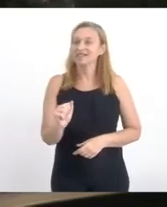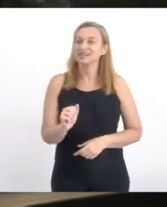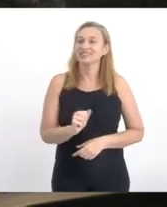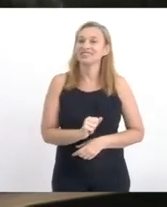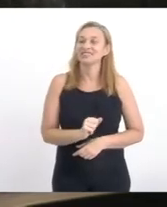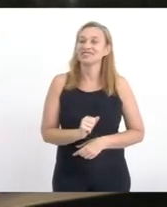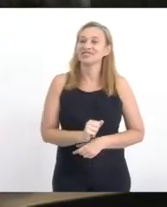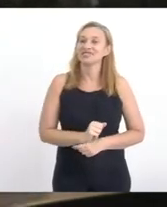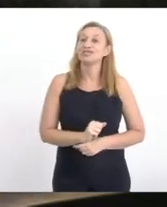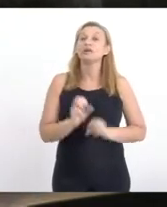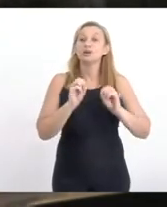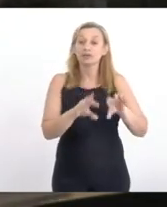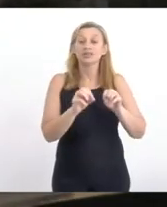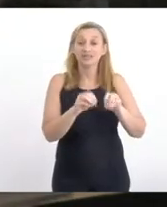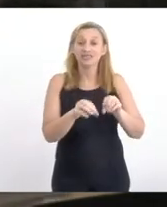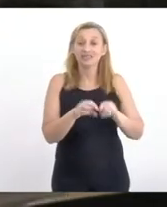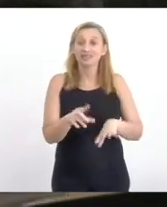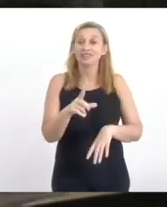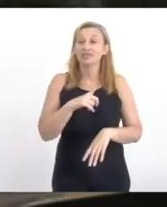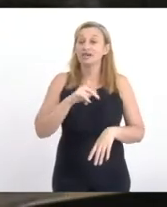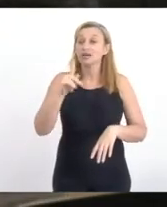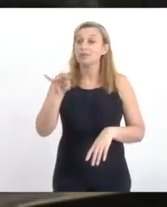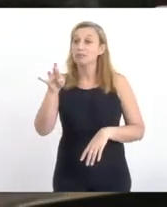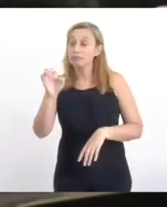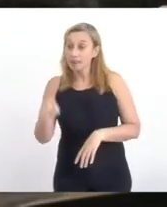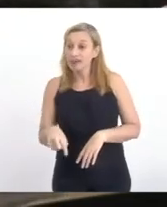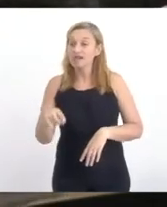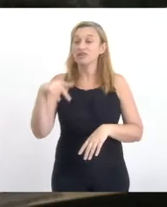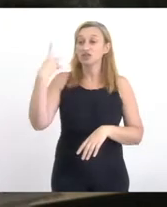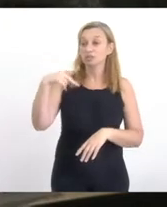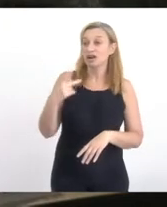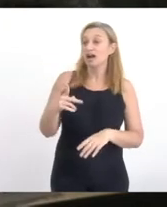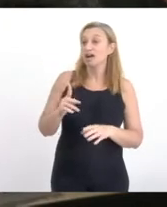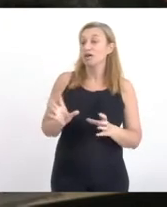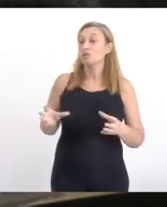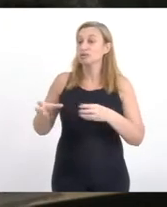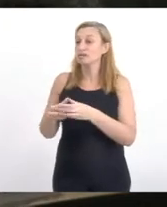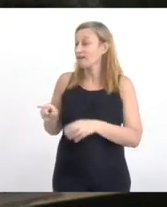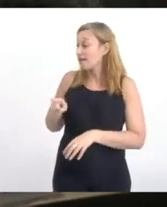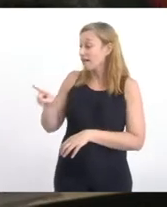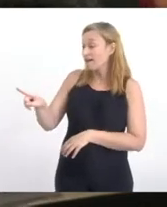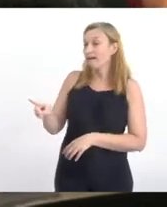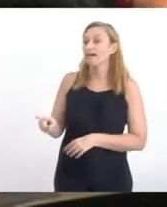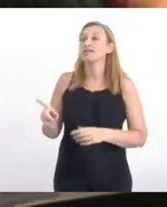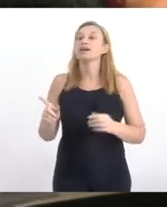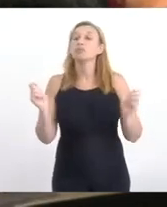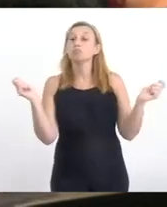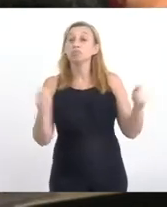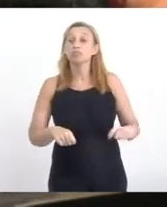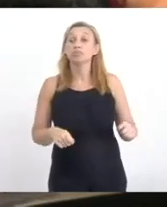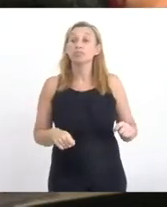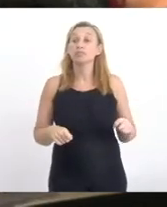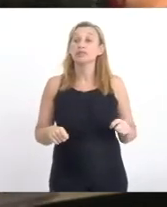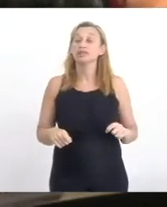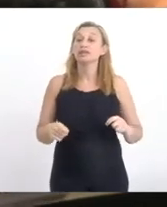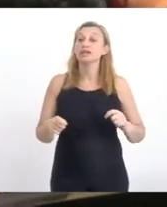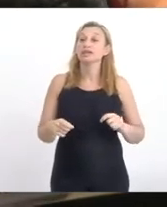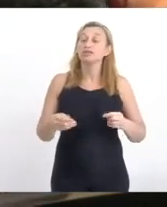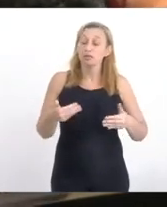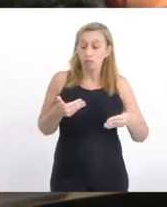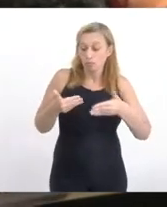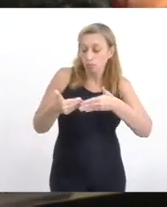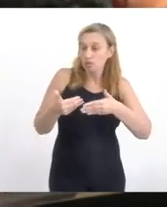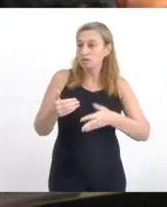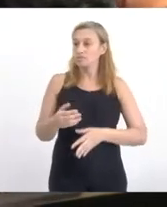núcleo de educação que tem um pré-vestibular comunitário lá né Mariana a possibilidade de nos